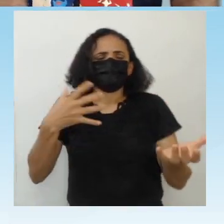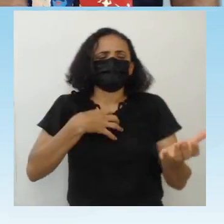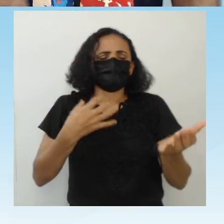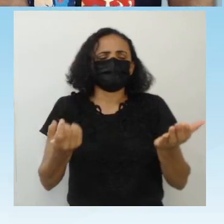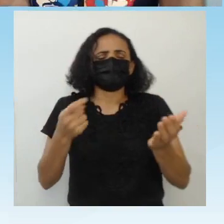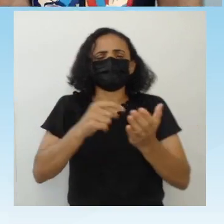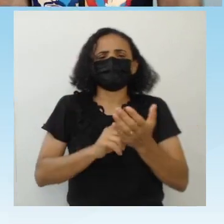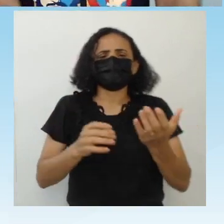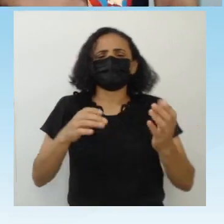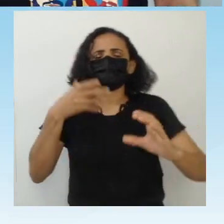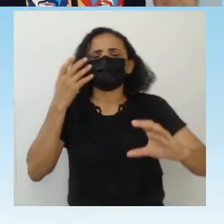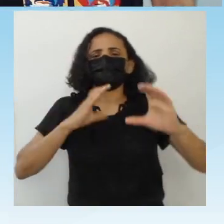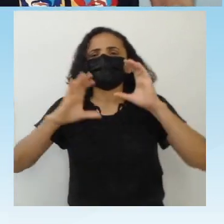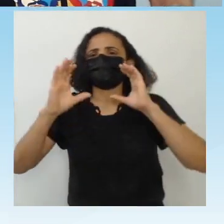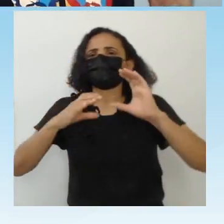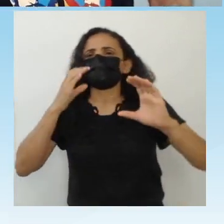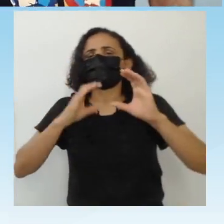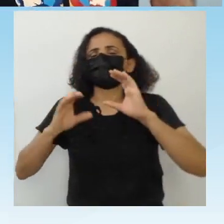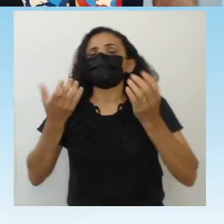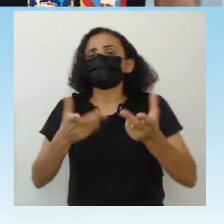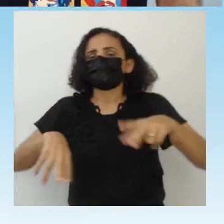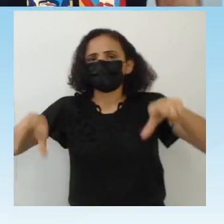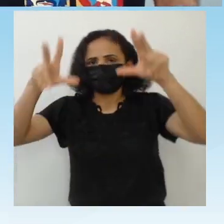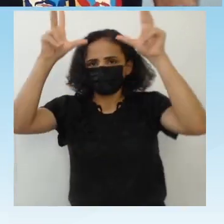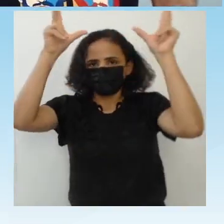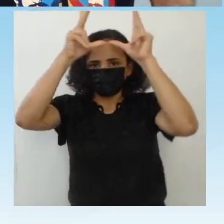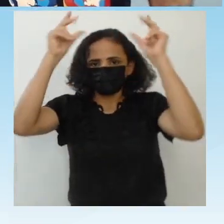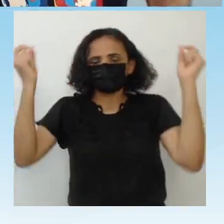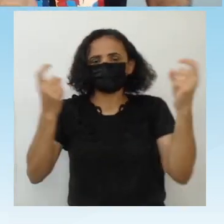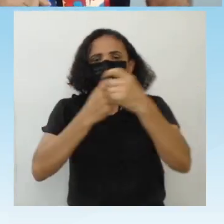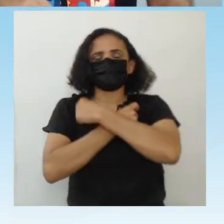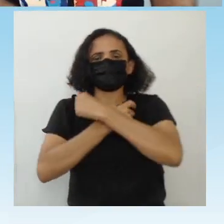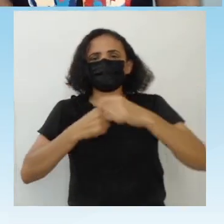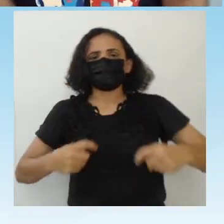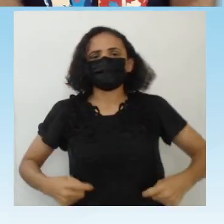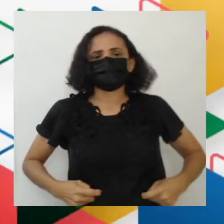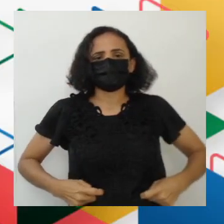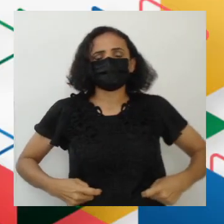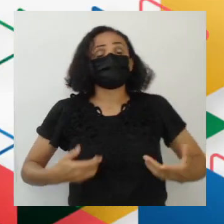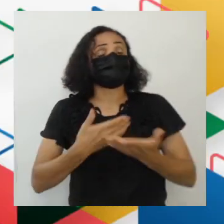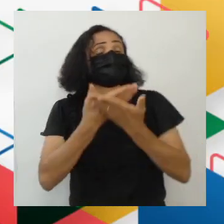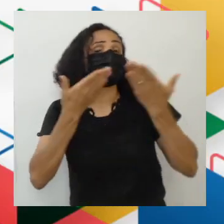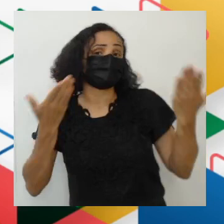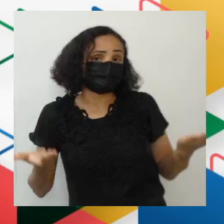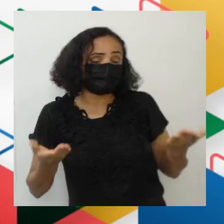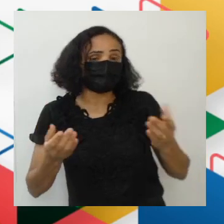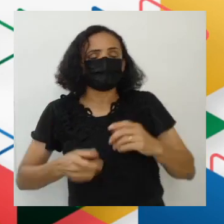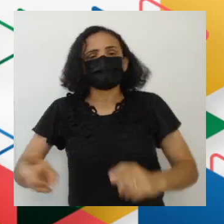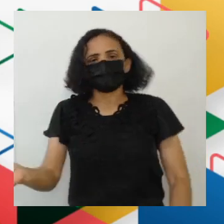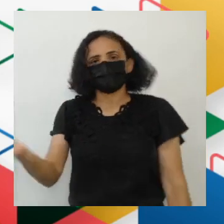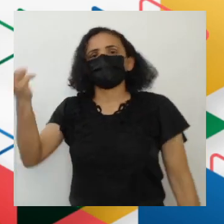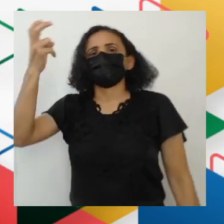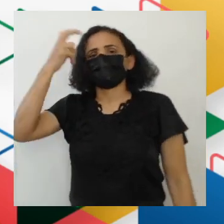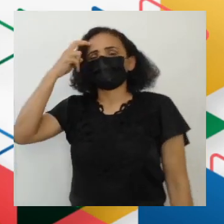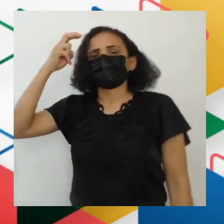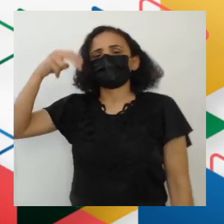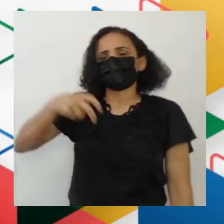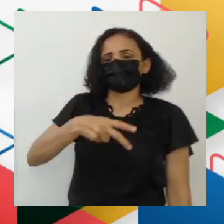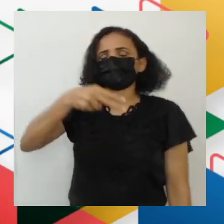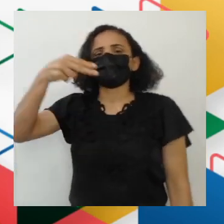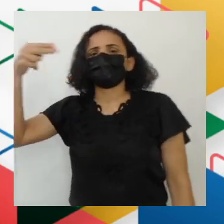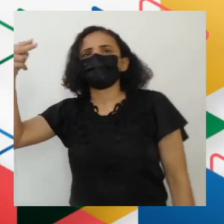do cantor. Que cantor? Luiz Gonzaga. Compositor? Luiz Gonzaga. E trouxe a cultura nordestina